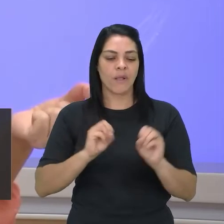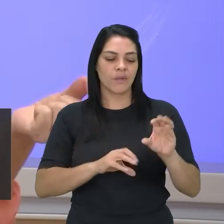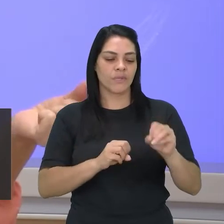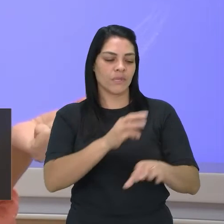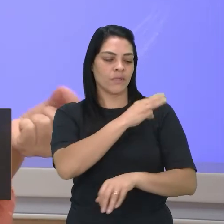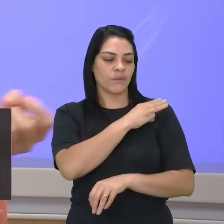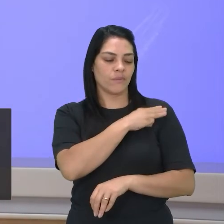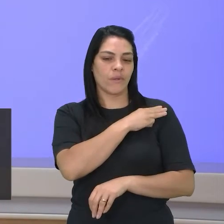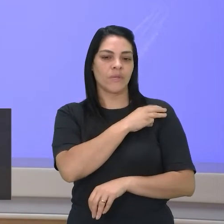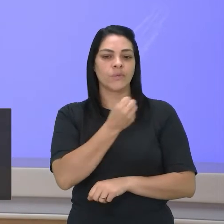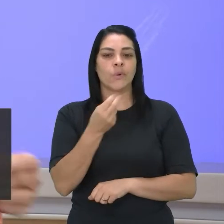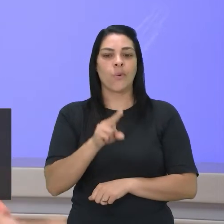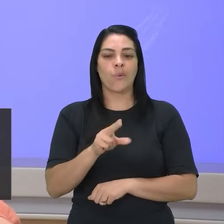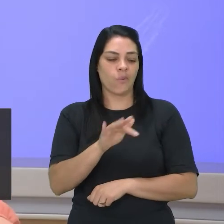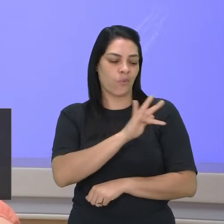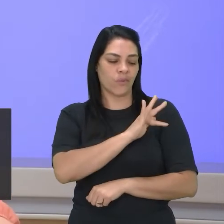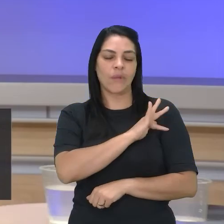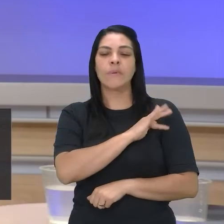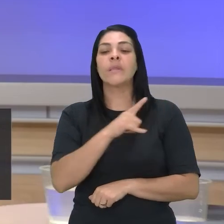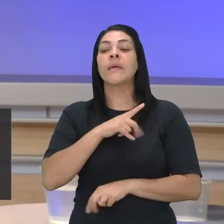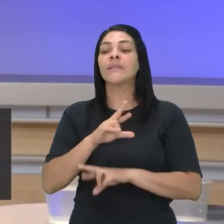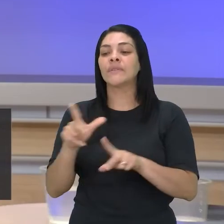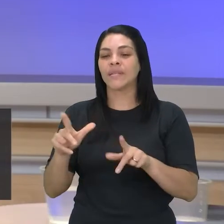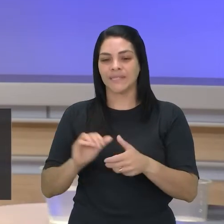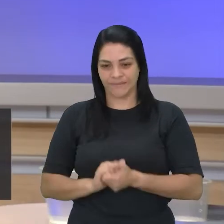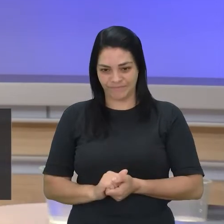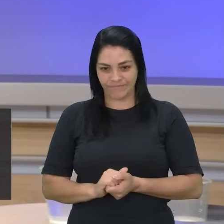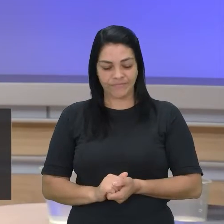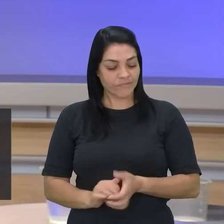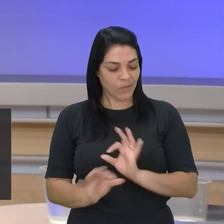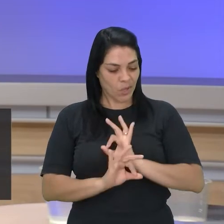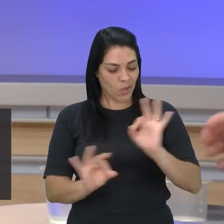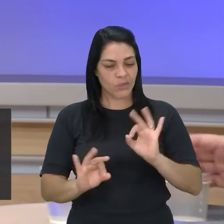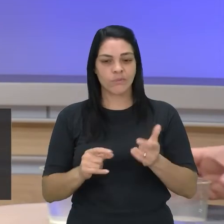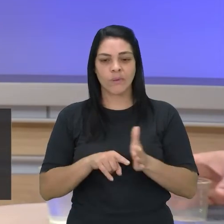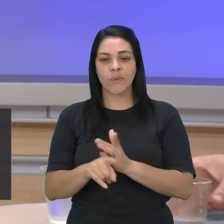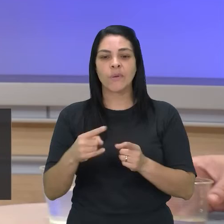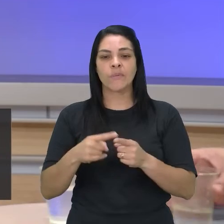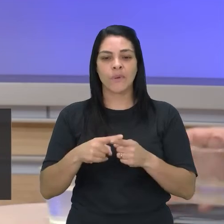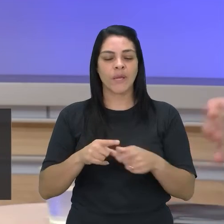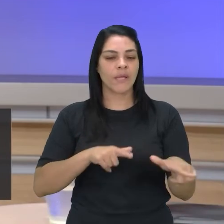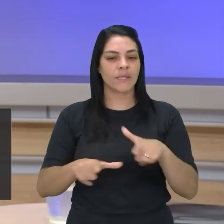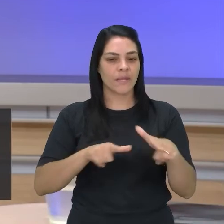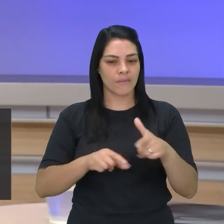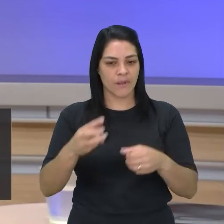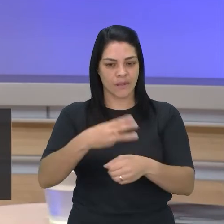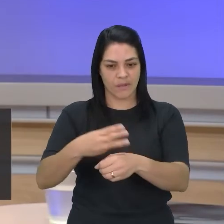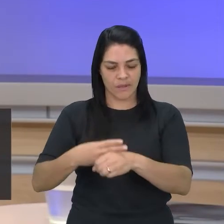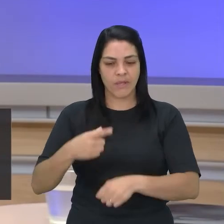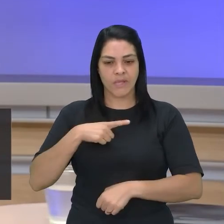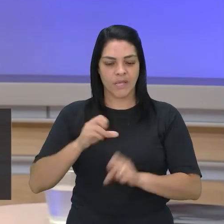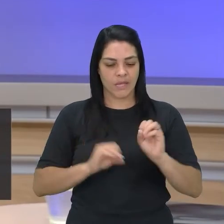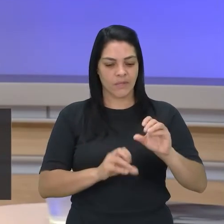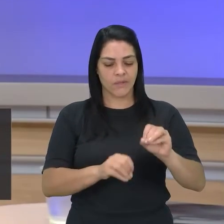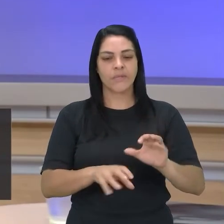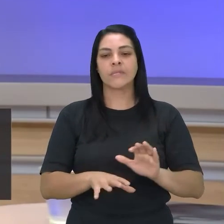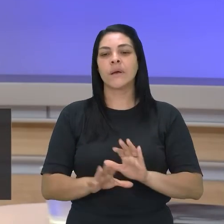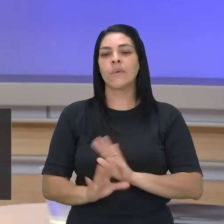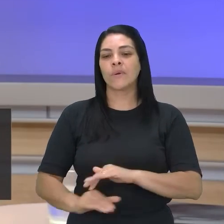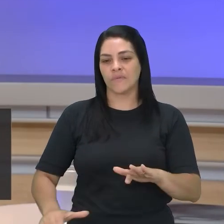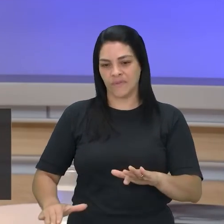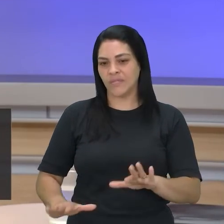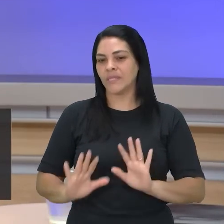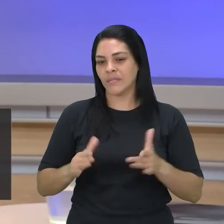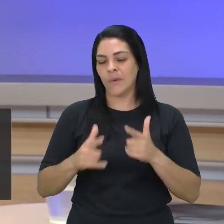ensino fundamental. Boa pergunta, porque a gente, atuando na rede municipal, a gente trabalha com a educação infantil, e aí